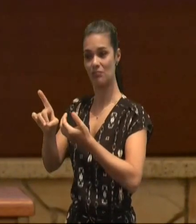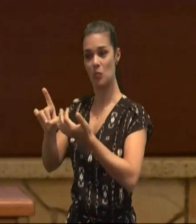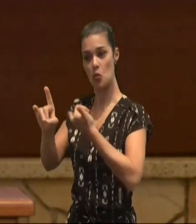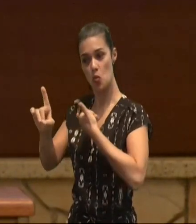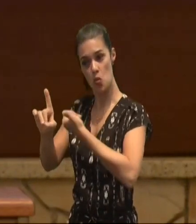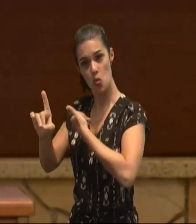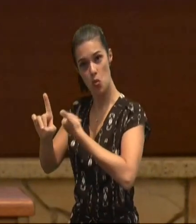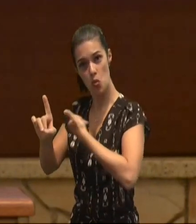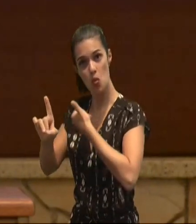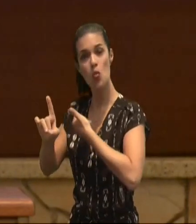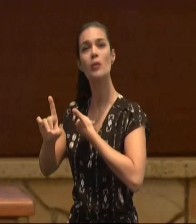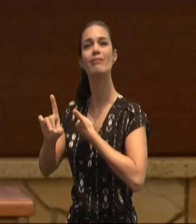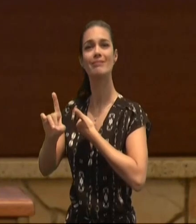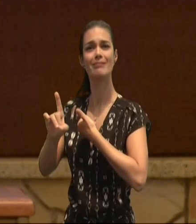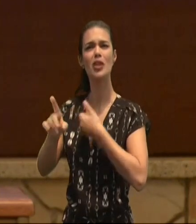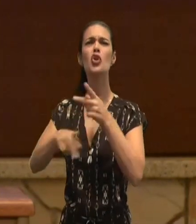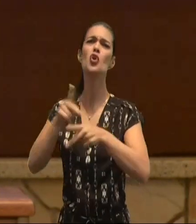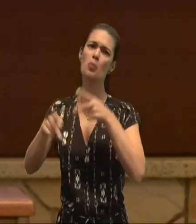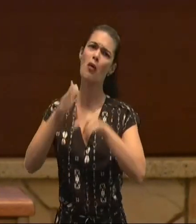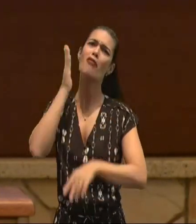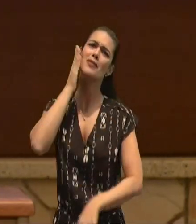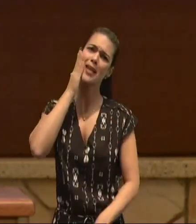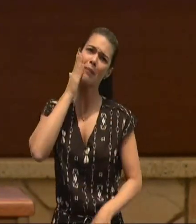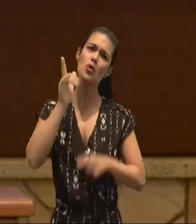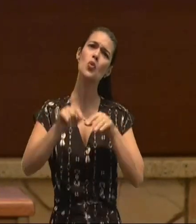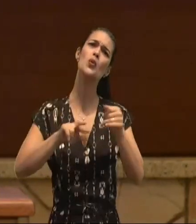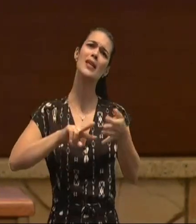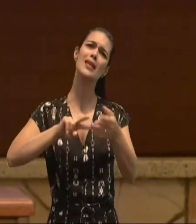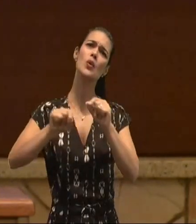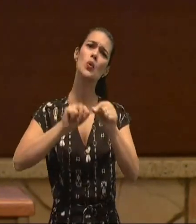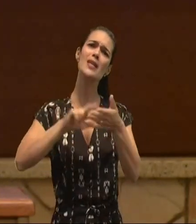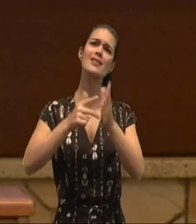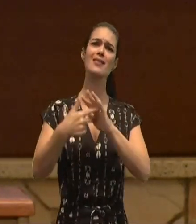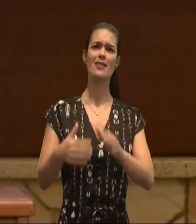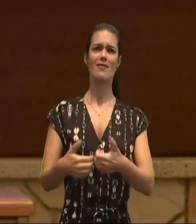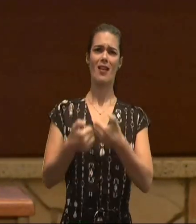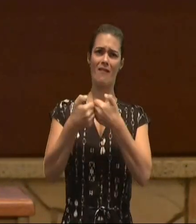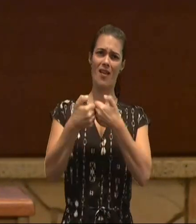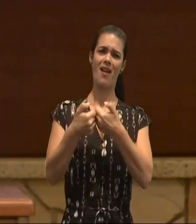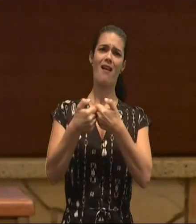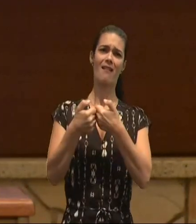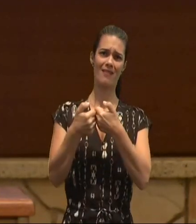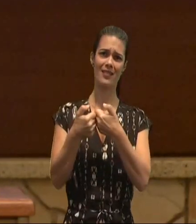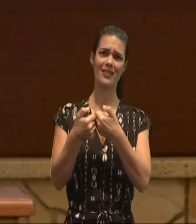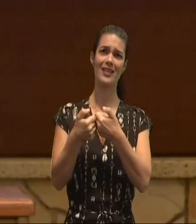E todo aquele povo sabia o que significava ficar sem a arca de Deus.